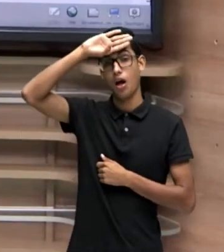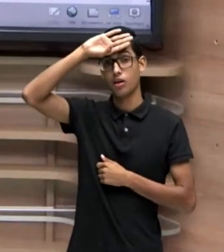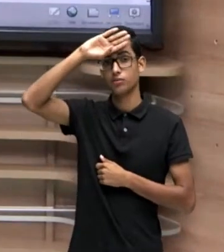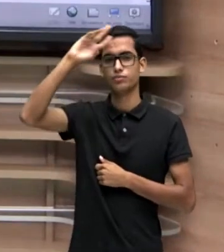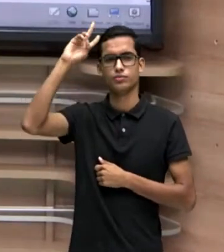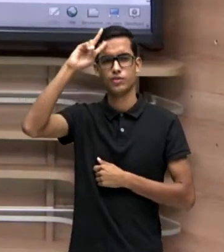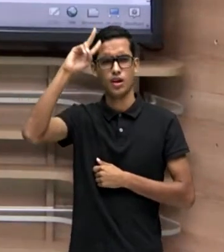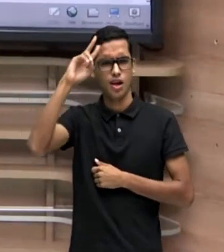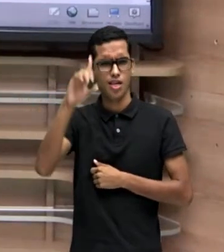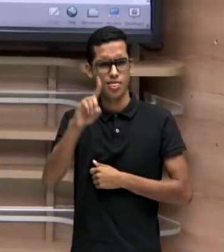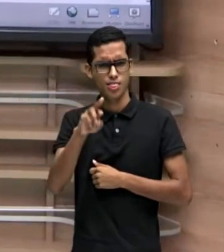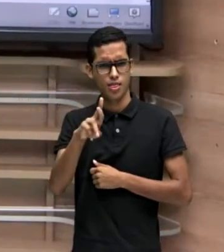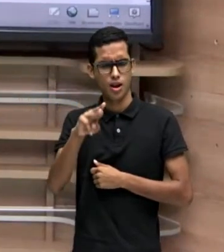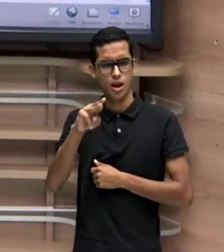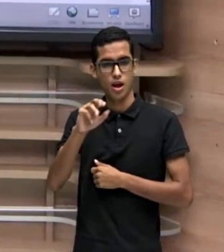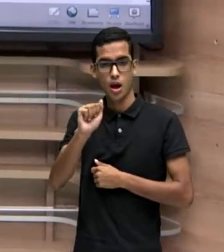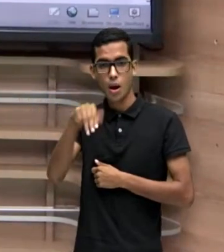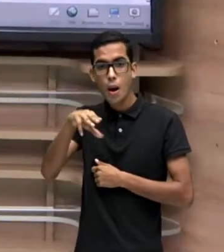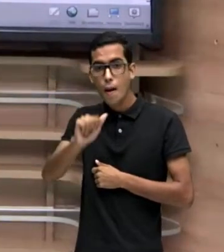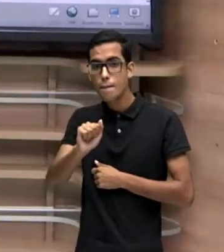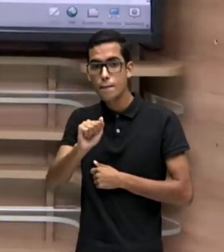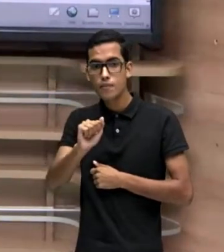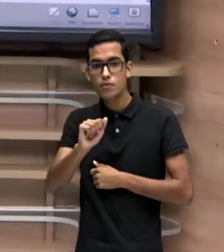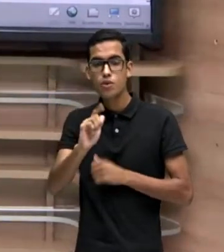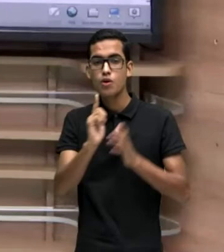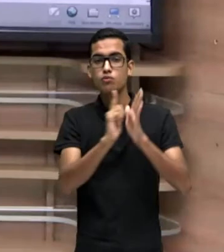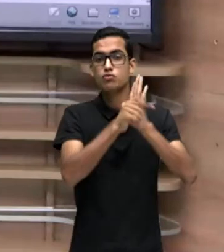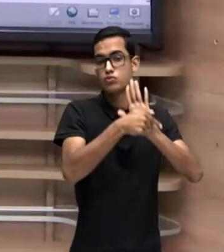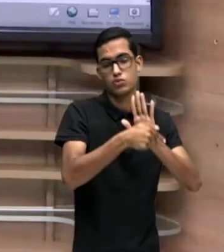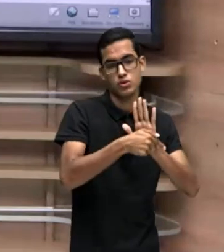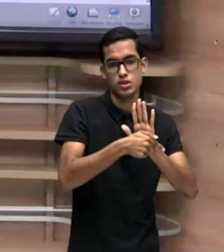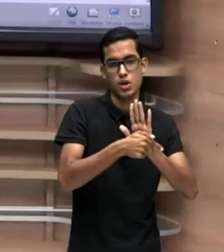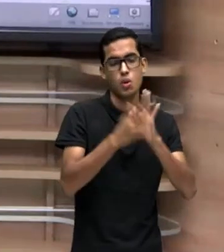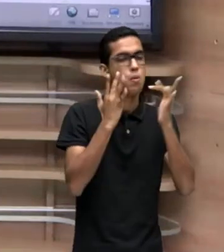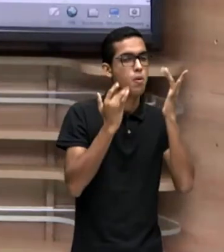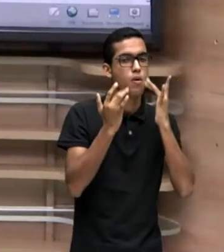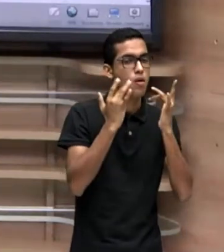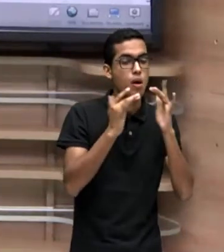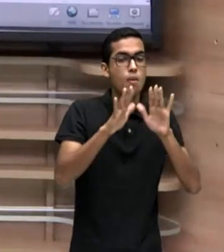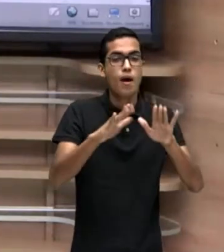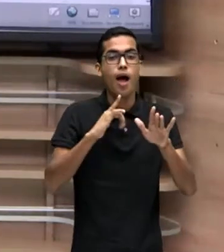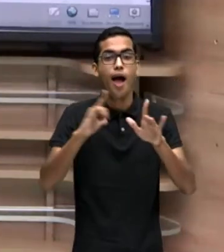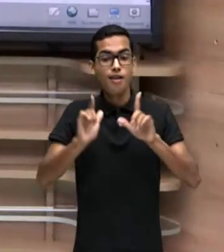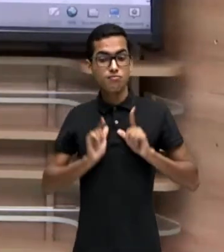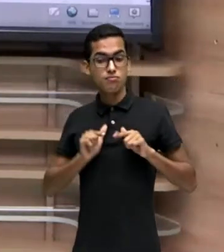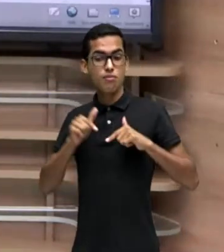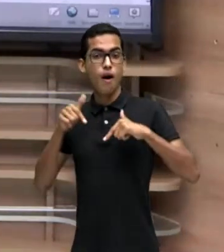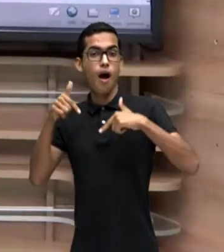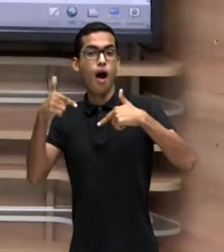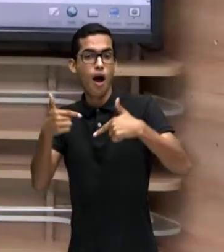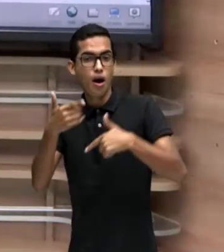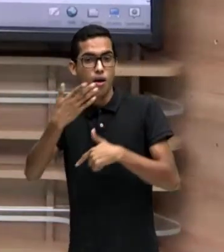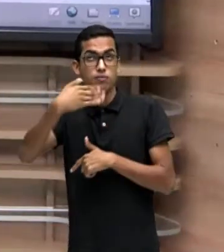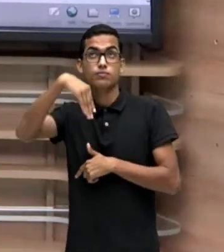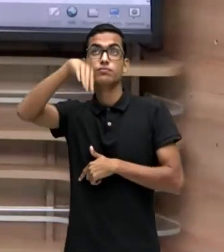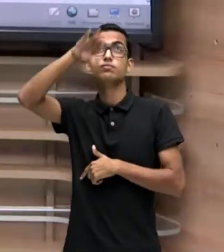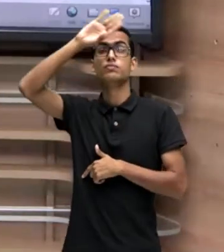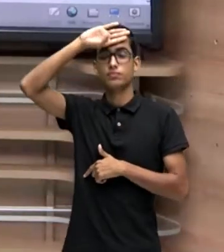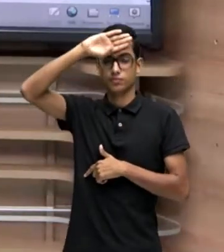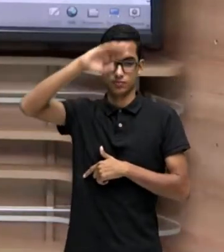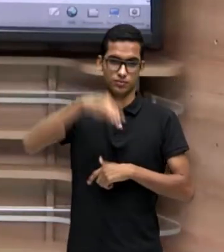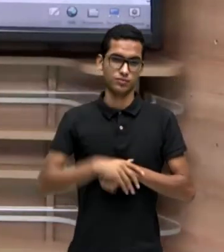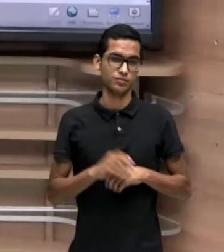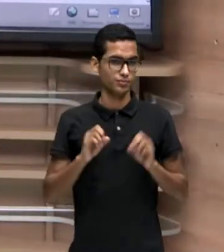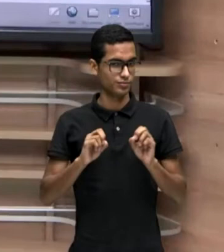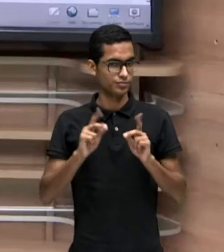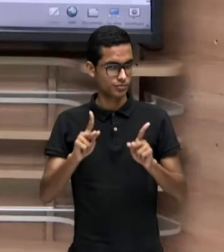falando de drama, professora? Eu não estou falando do gênero teatral drama, eu estou falando da ação do drama, da ação dramática.